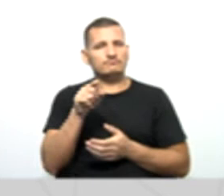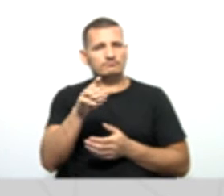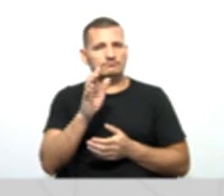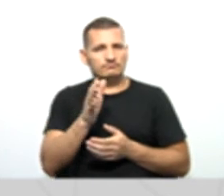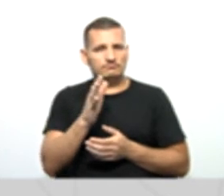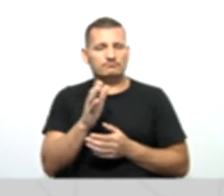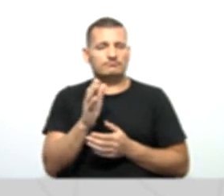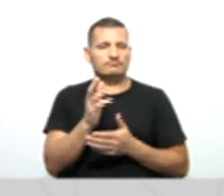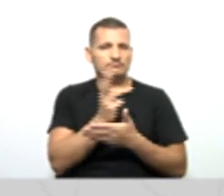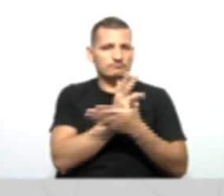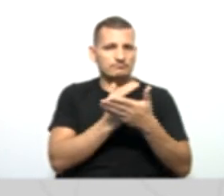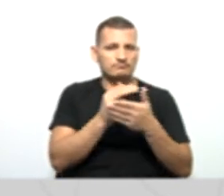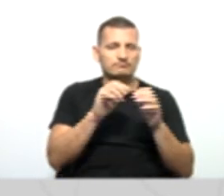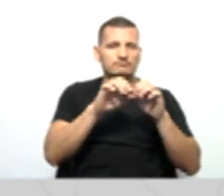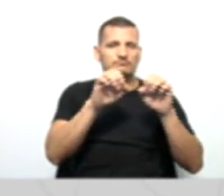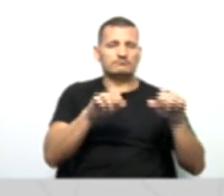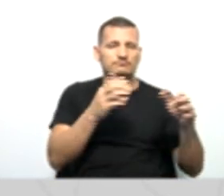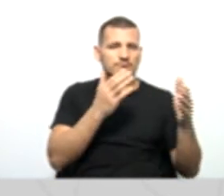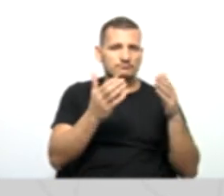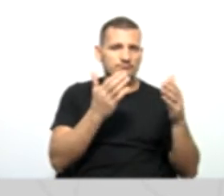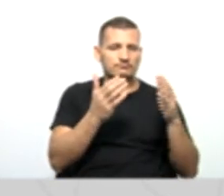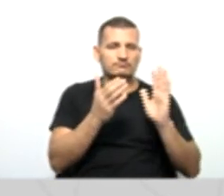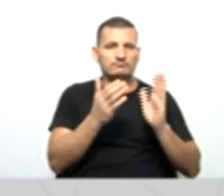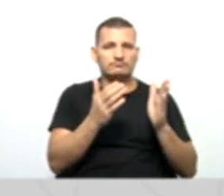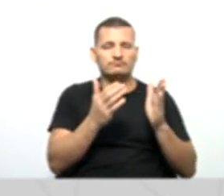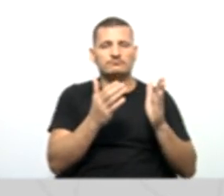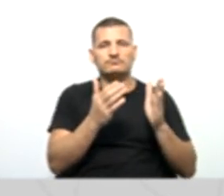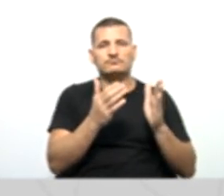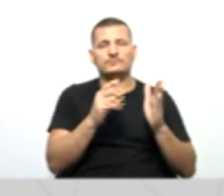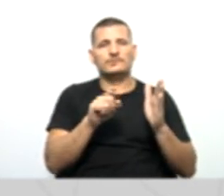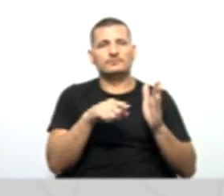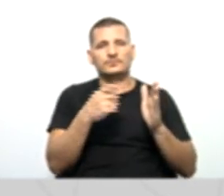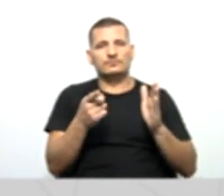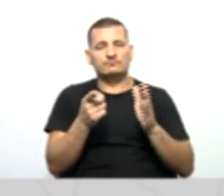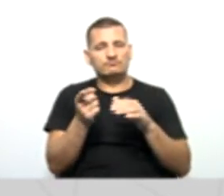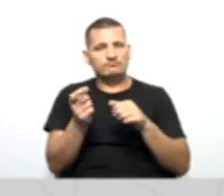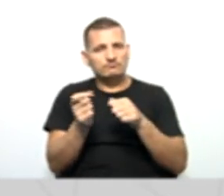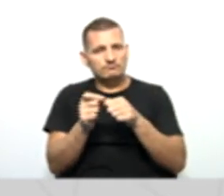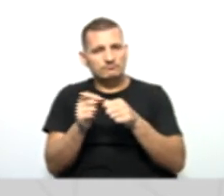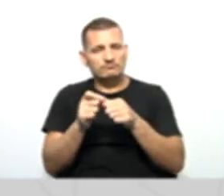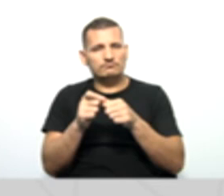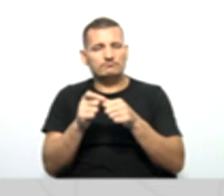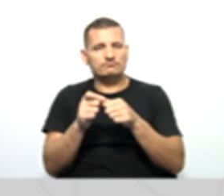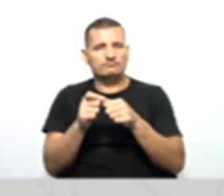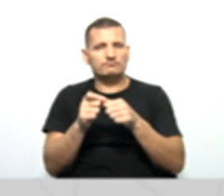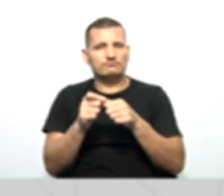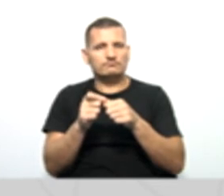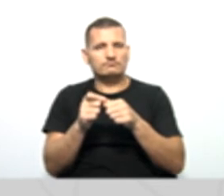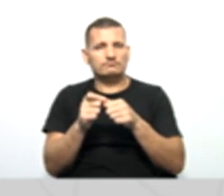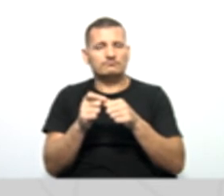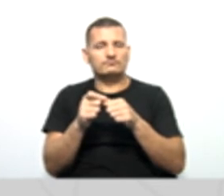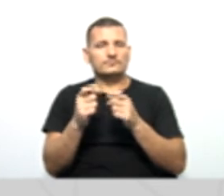estrutura analítica, definiu lá o seu escopo, você vai partir para a execução. Concomitantemente com a